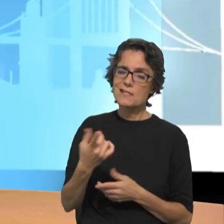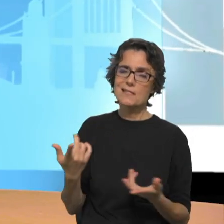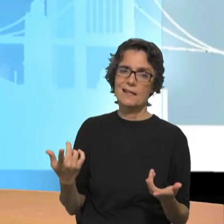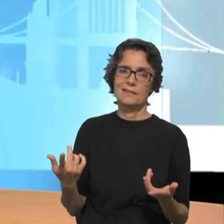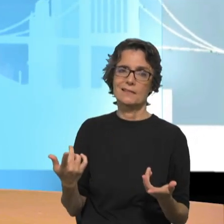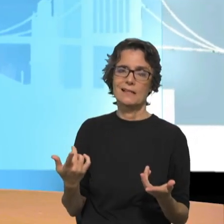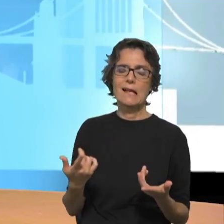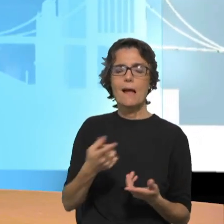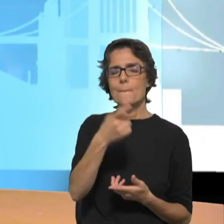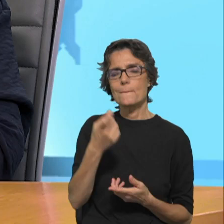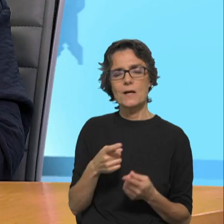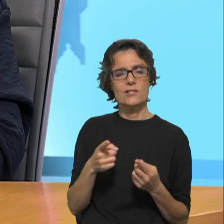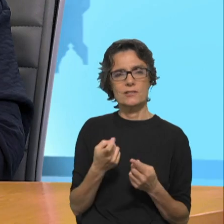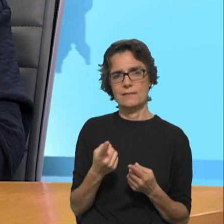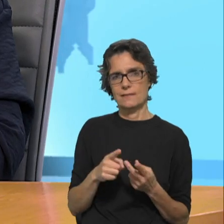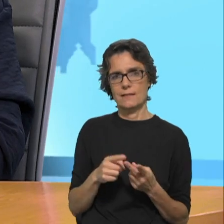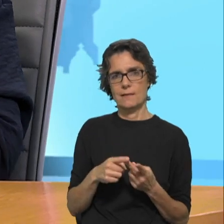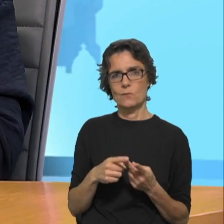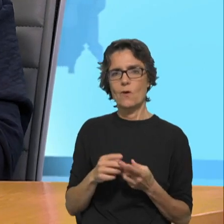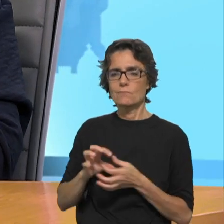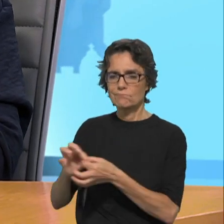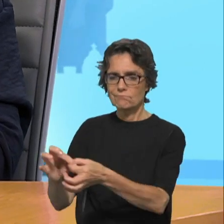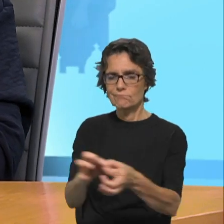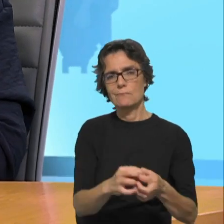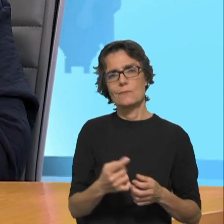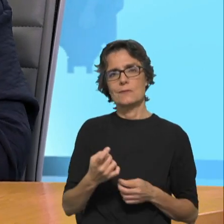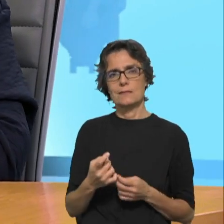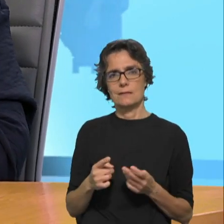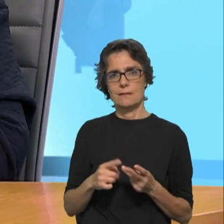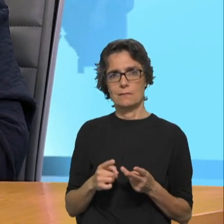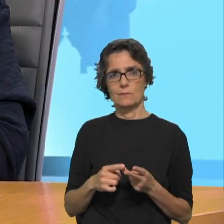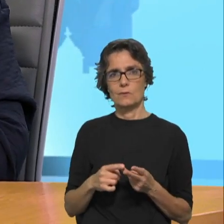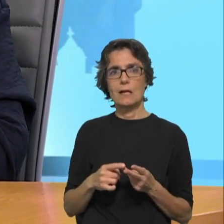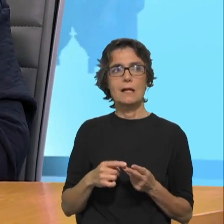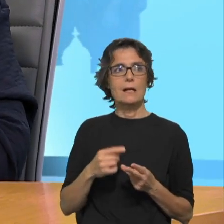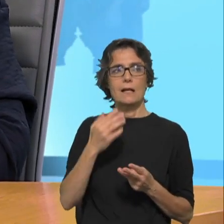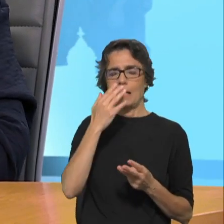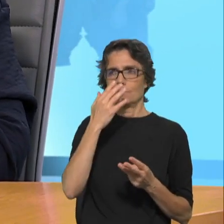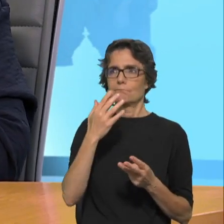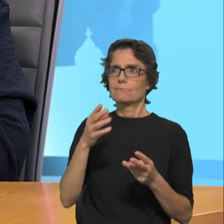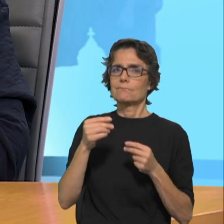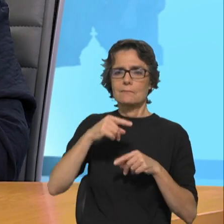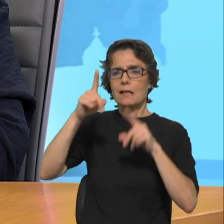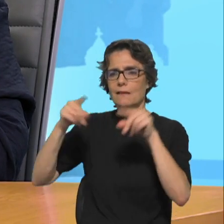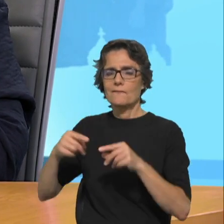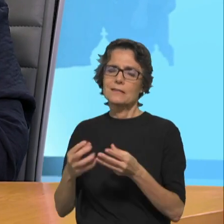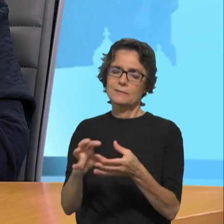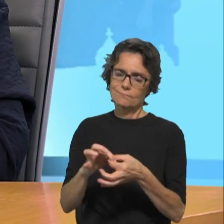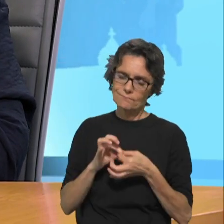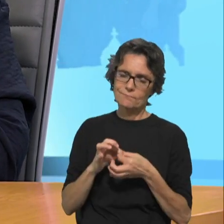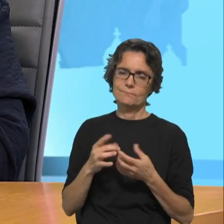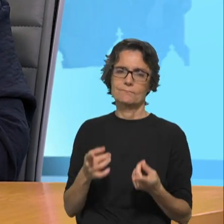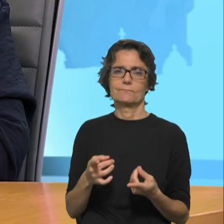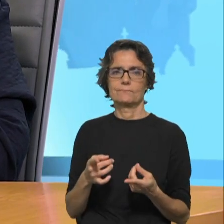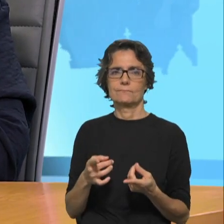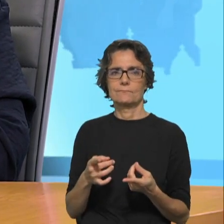para a comunhão, na diversidade e na pluralidade, que é algo que temos que acarinhar cada vez mais. Porque